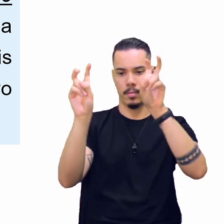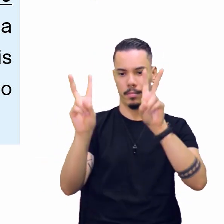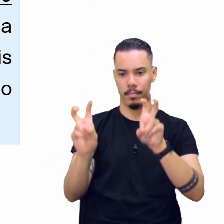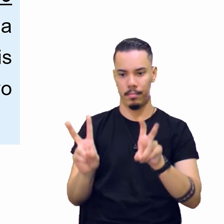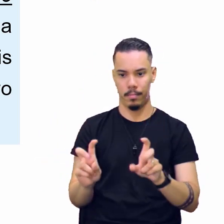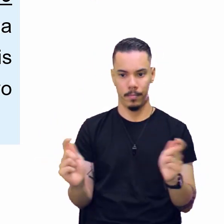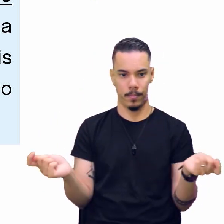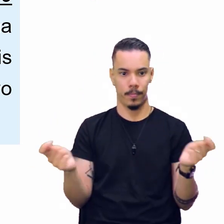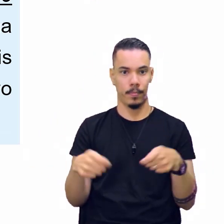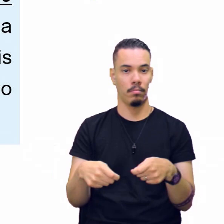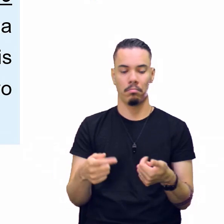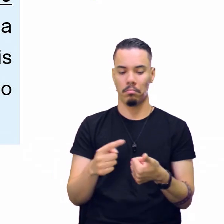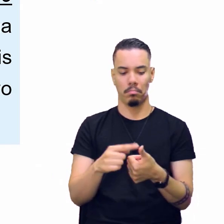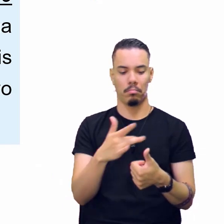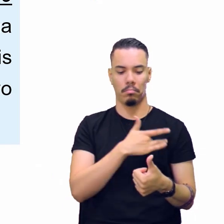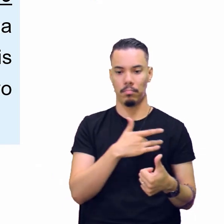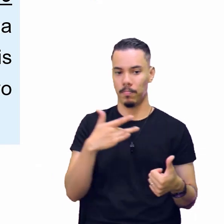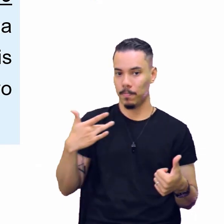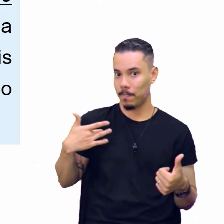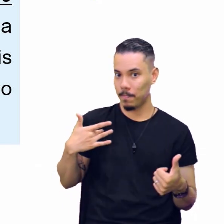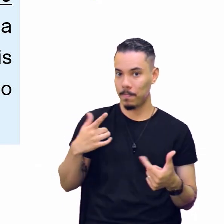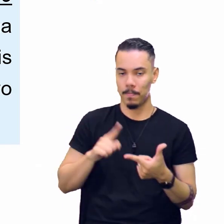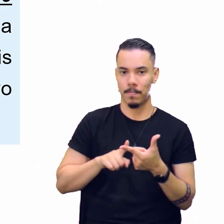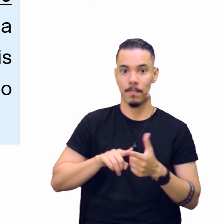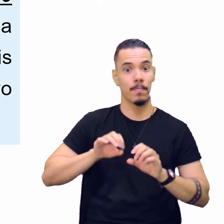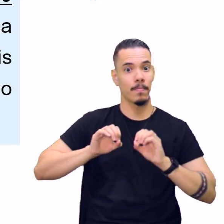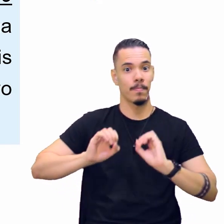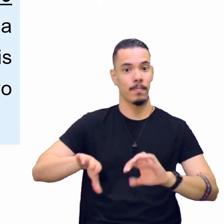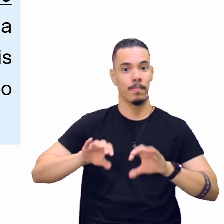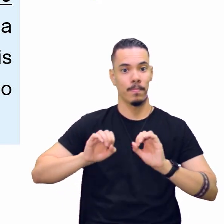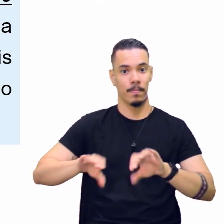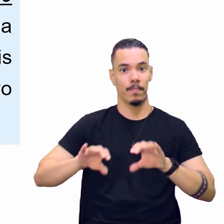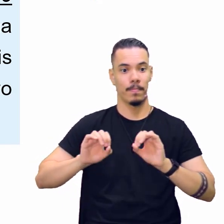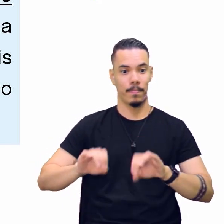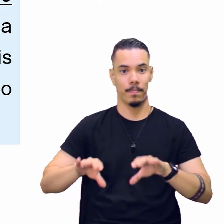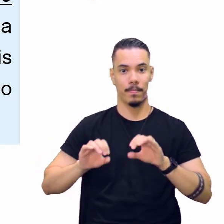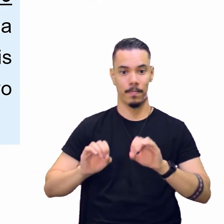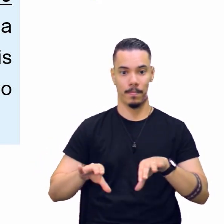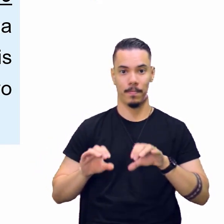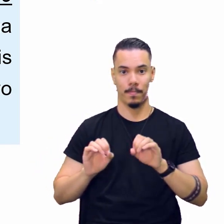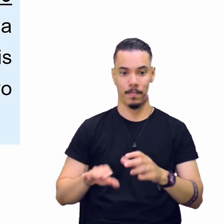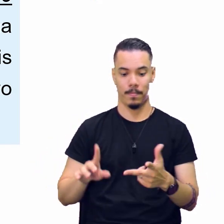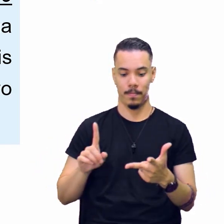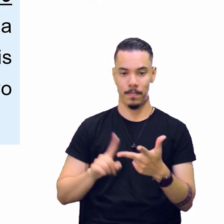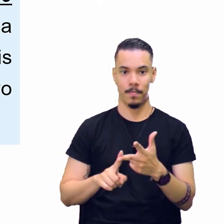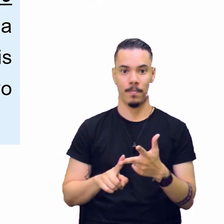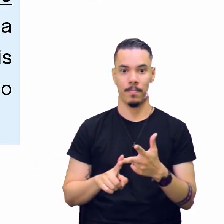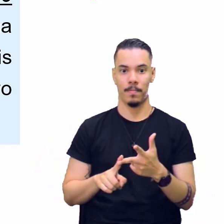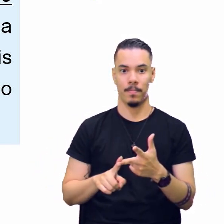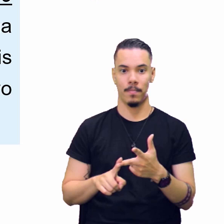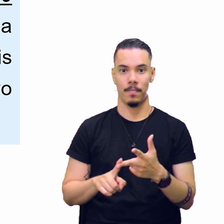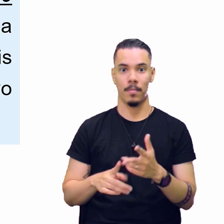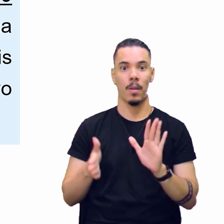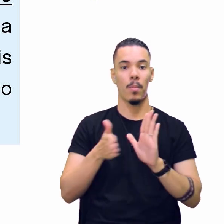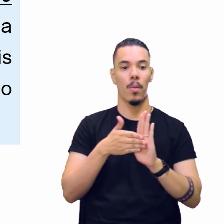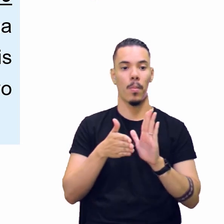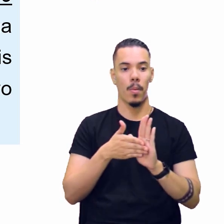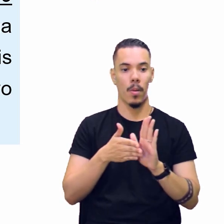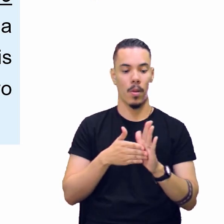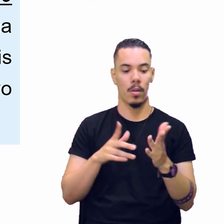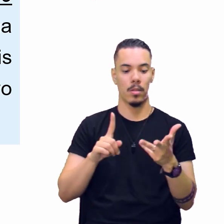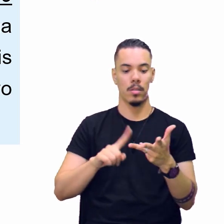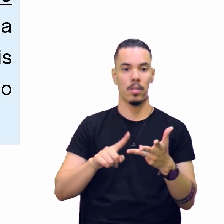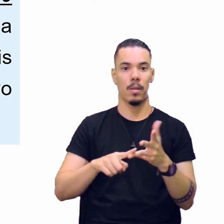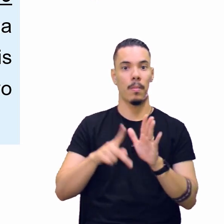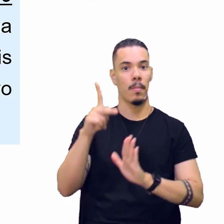debatido. Saúde, educação, o que mais que pode ser? Qual a proposta, quais os projetos